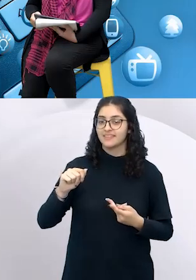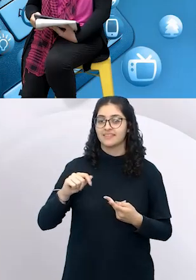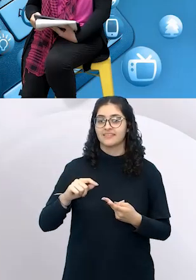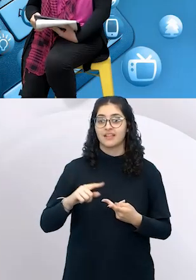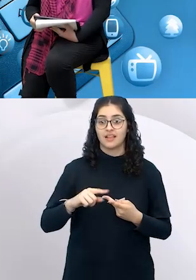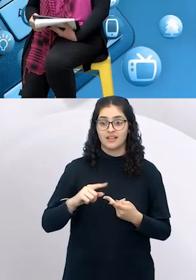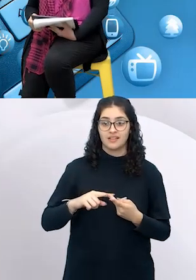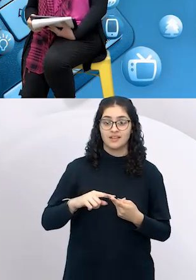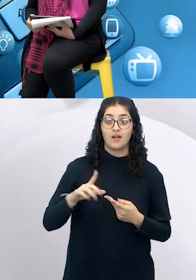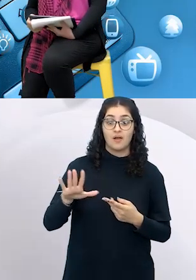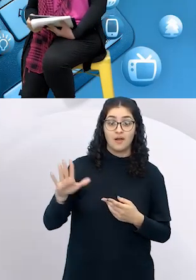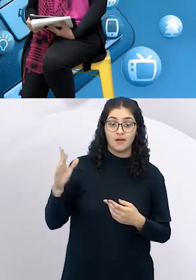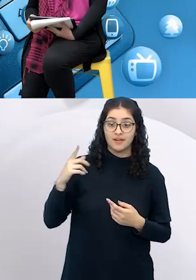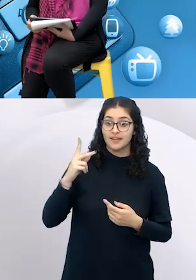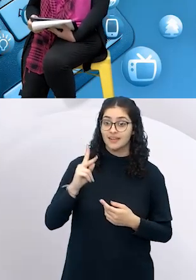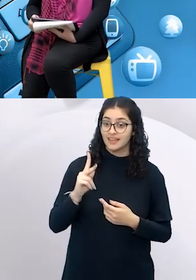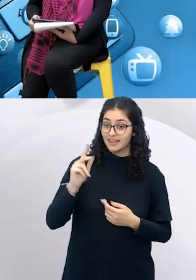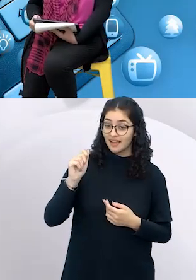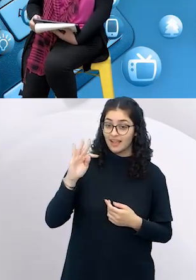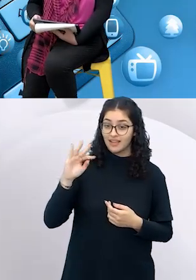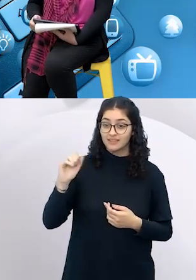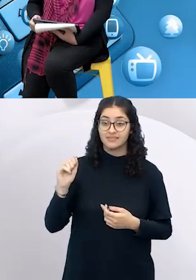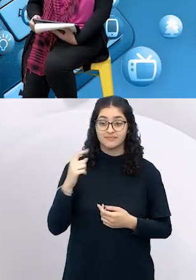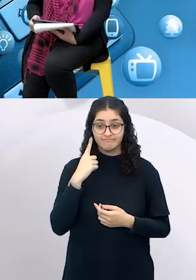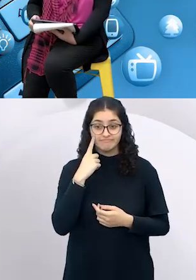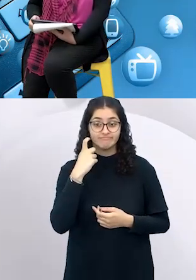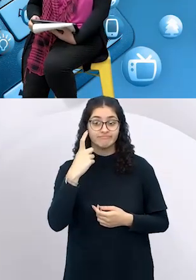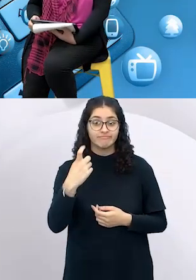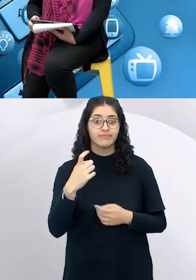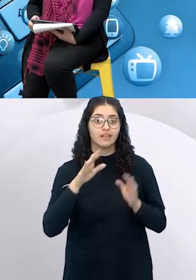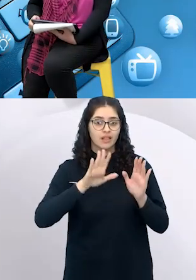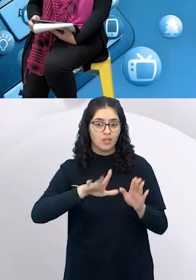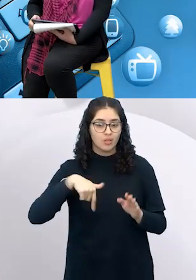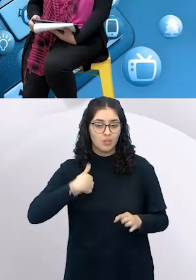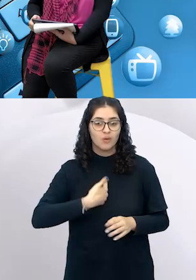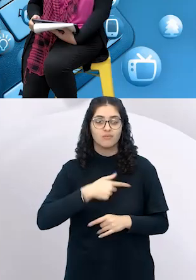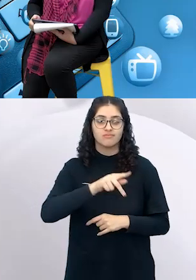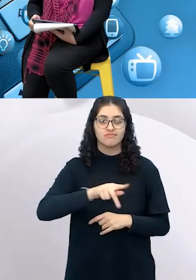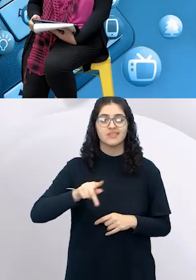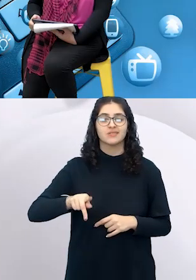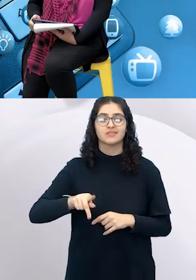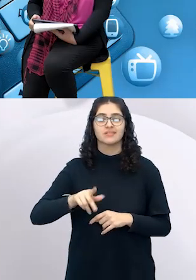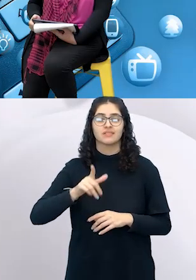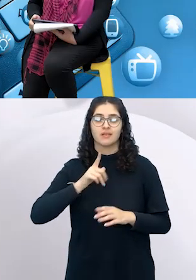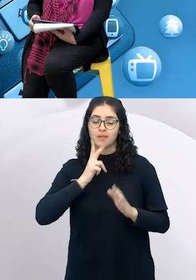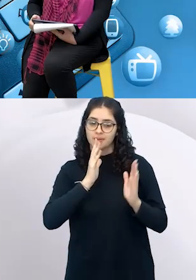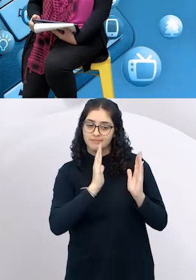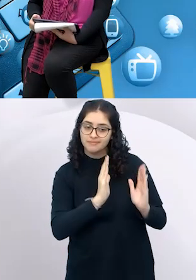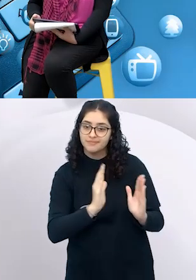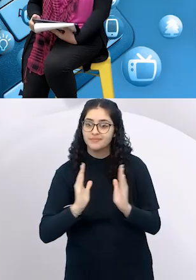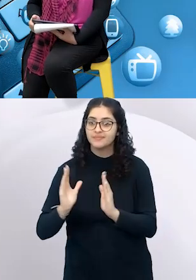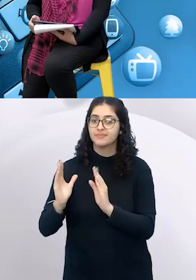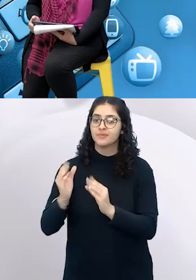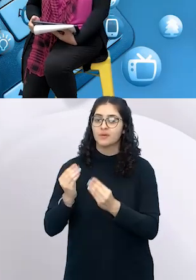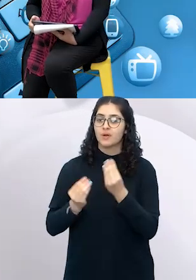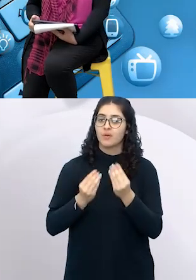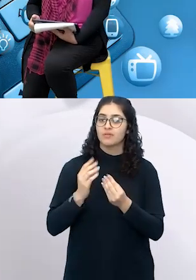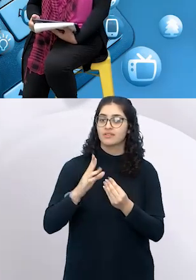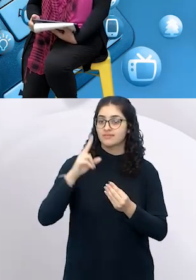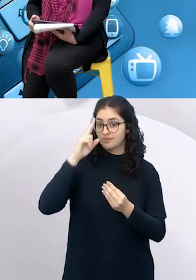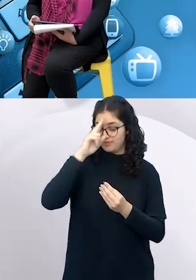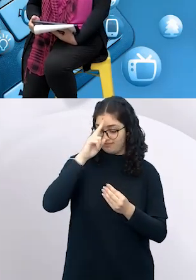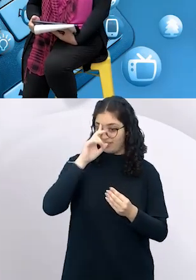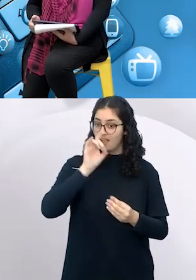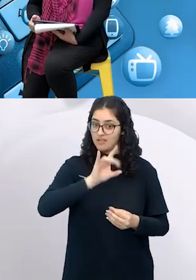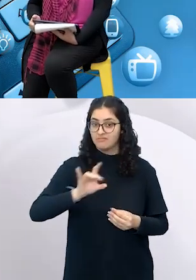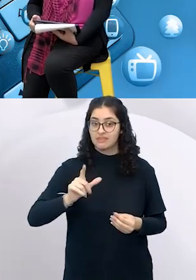só que interessante, Kátia. Nós, professores, no geral, nós passamos por todo esse processo. Como sujeitos históricos que